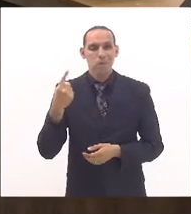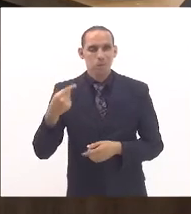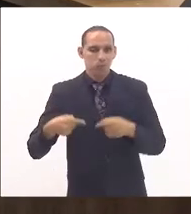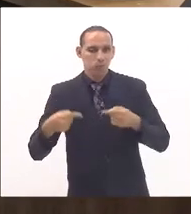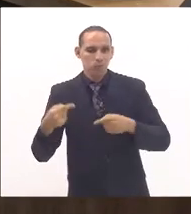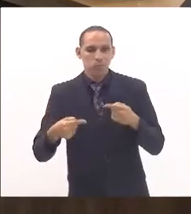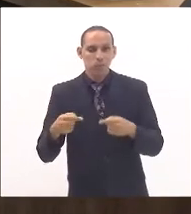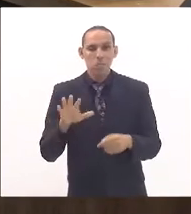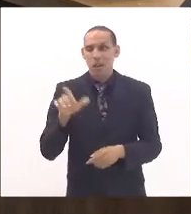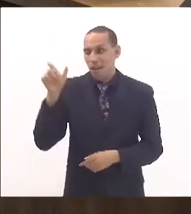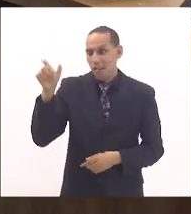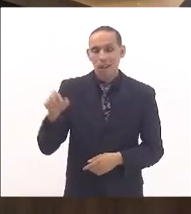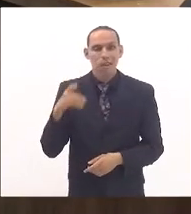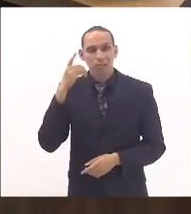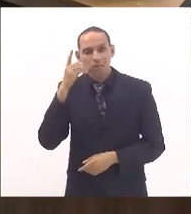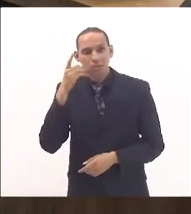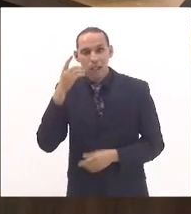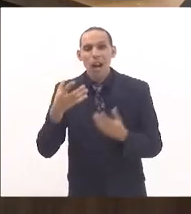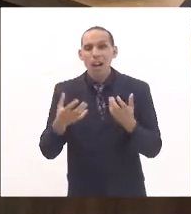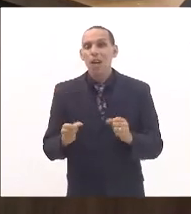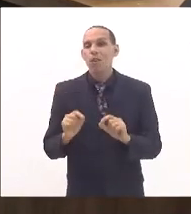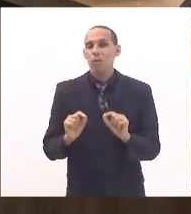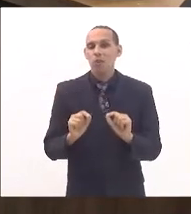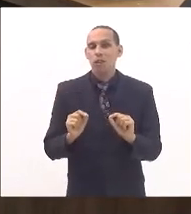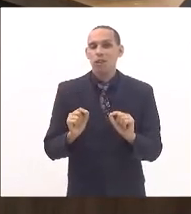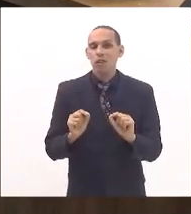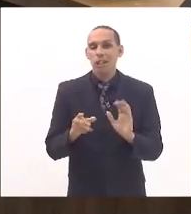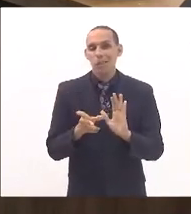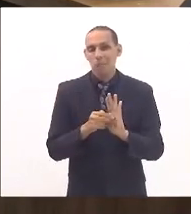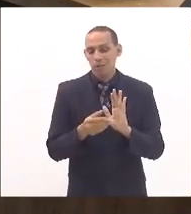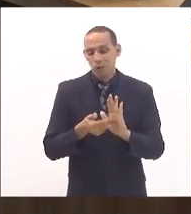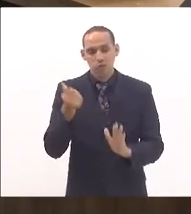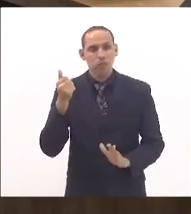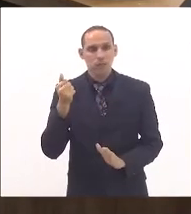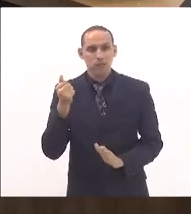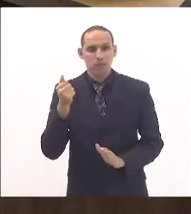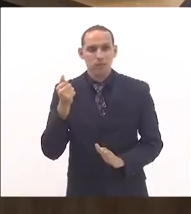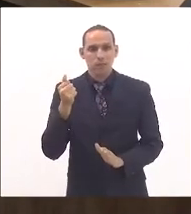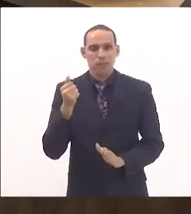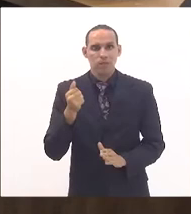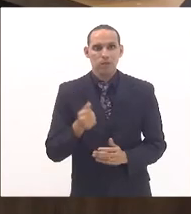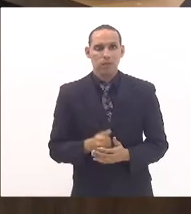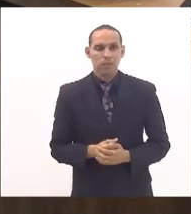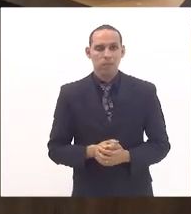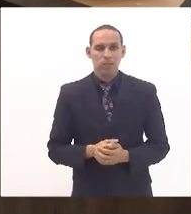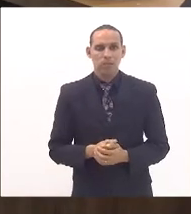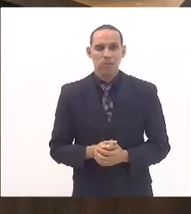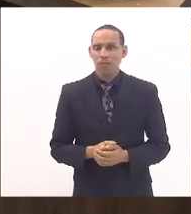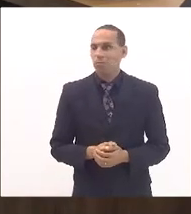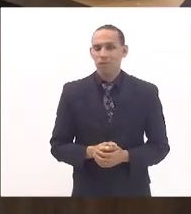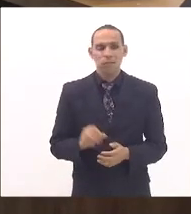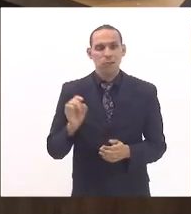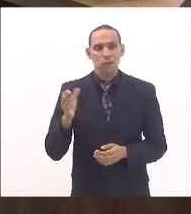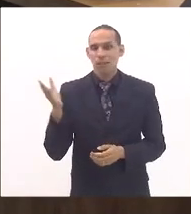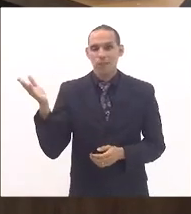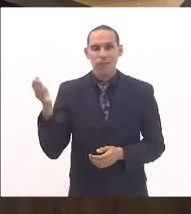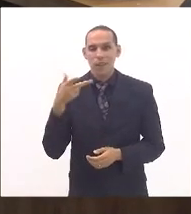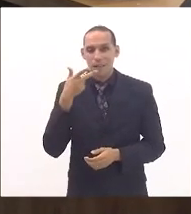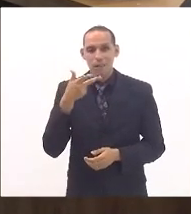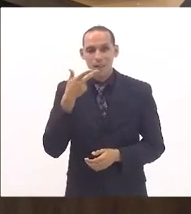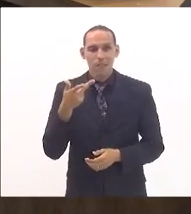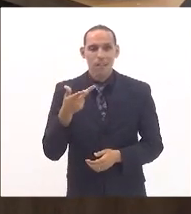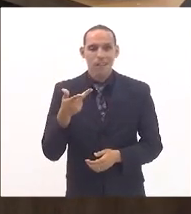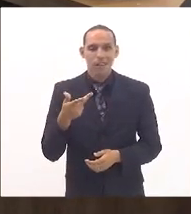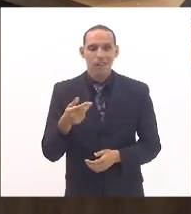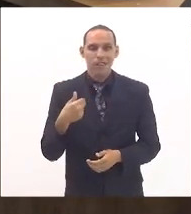o deputado aceita retirar as emendas. Eu quero só ouvir da boca do mesmo. Aí eu tinha